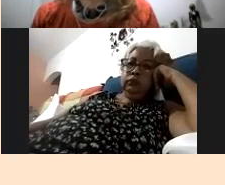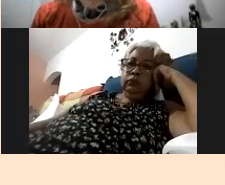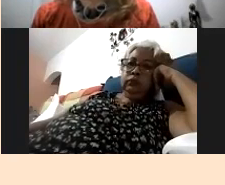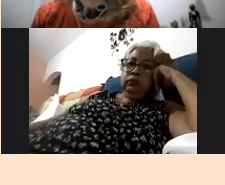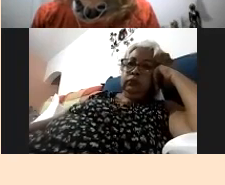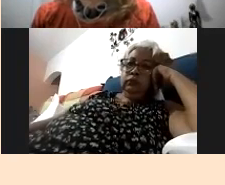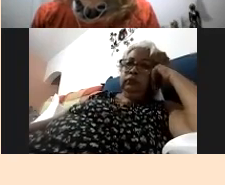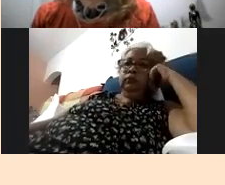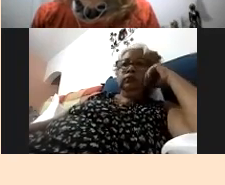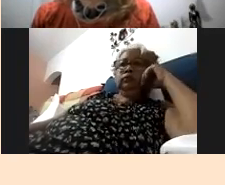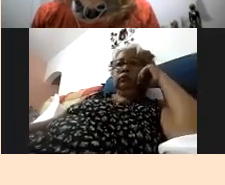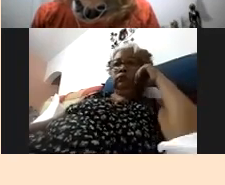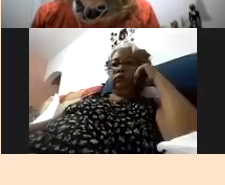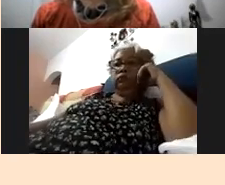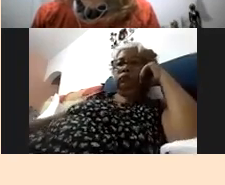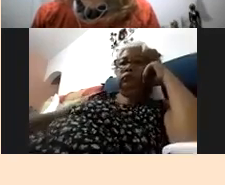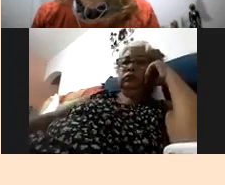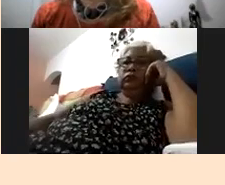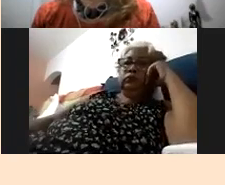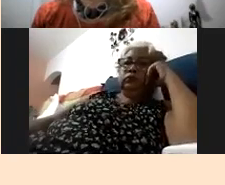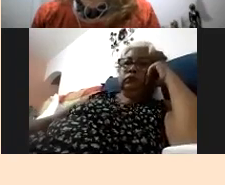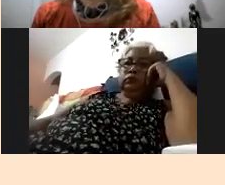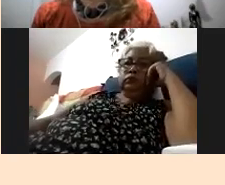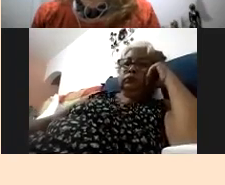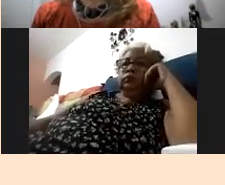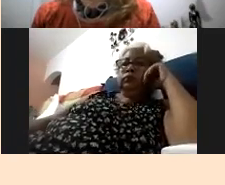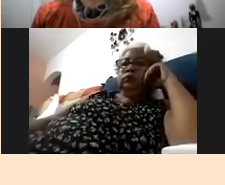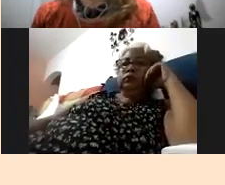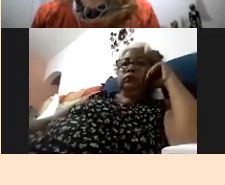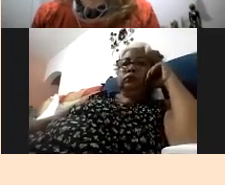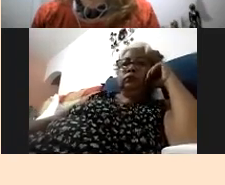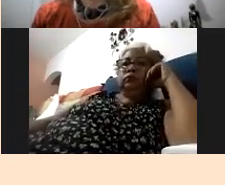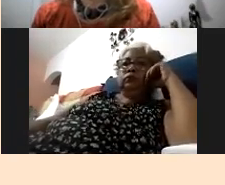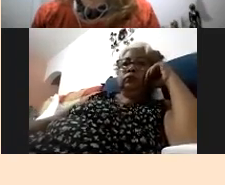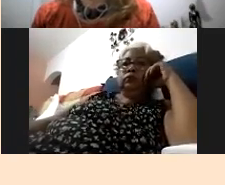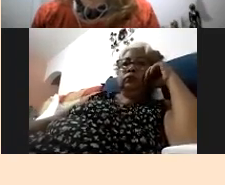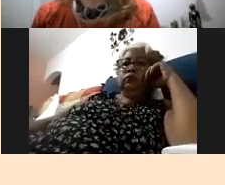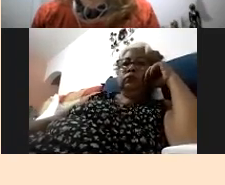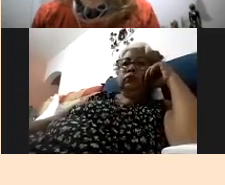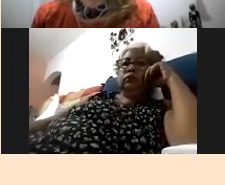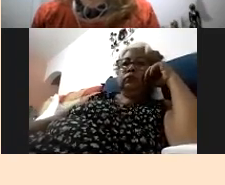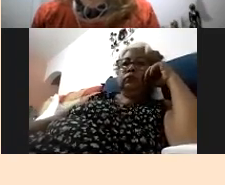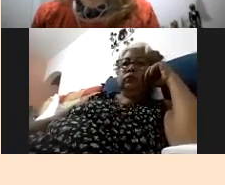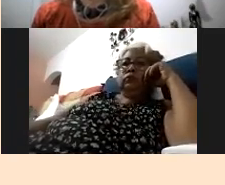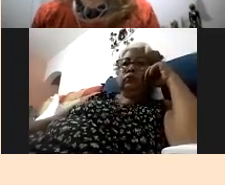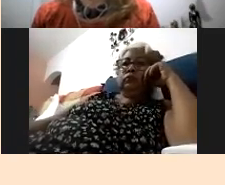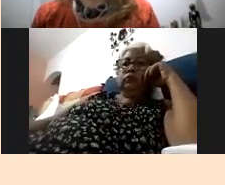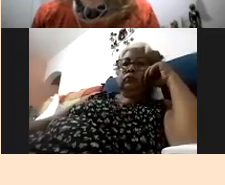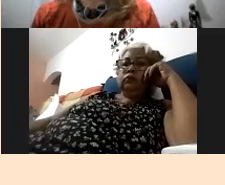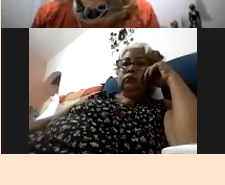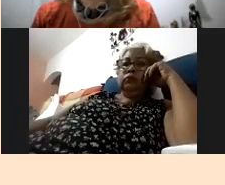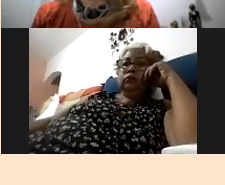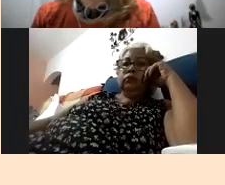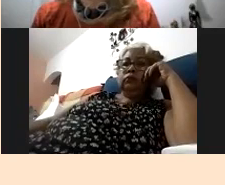pode ter uma comorbidade, hipertensão, diabetes, um problema cardíaco, um problema pulmonar, enfim, essas comorbidades